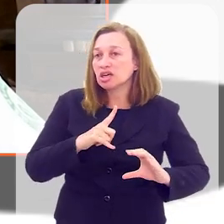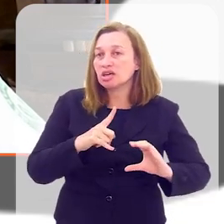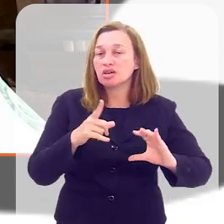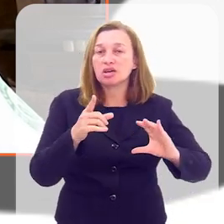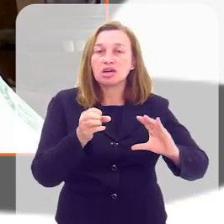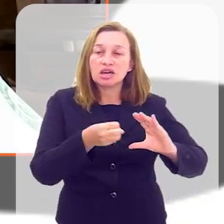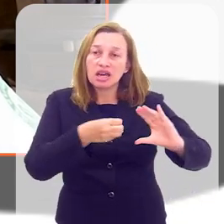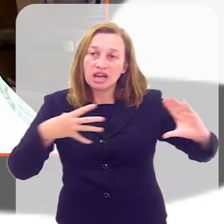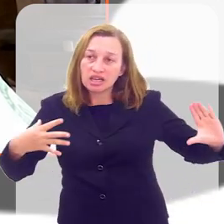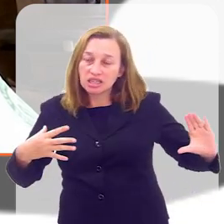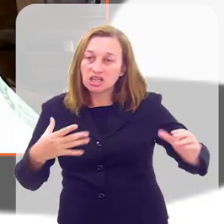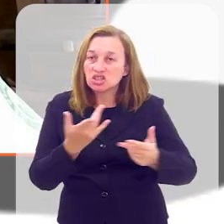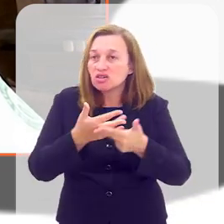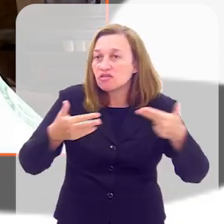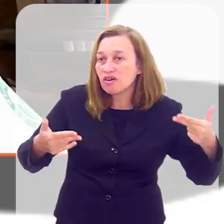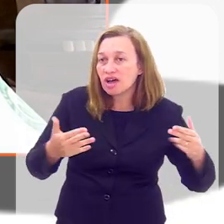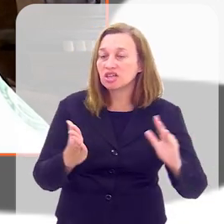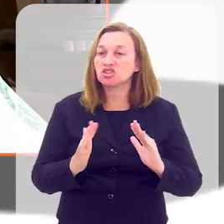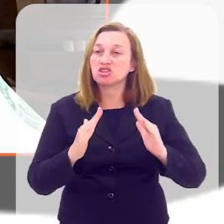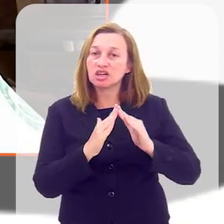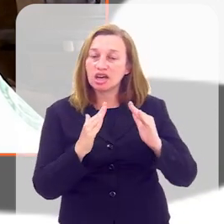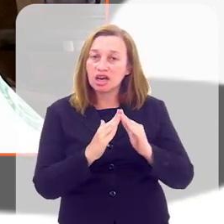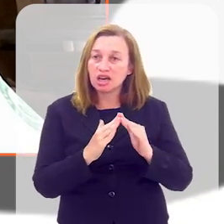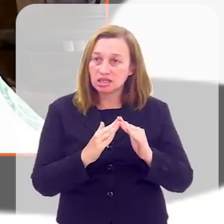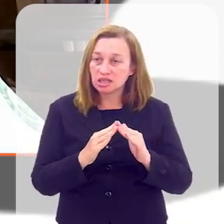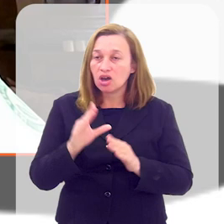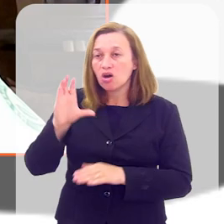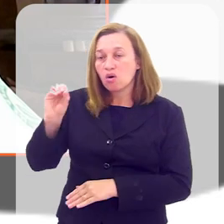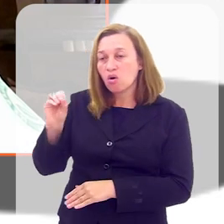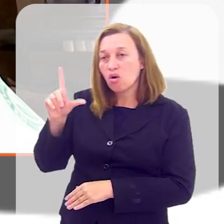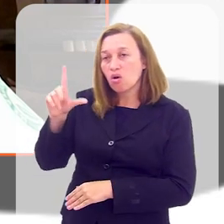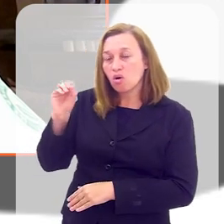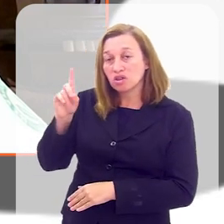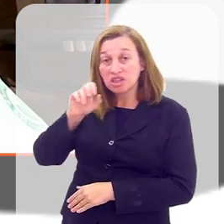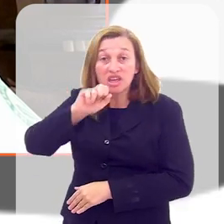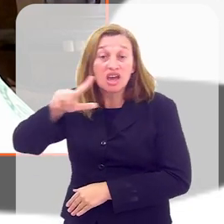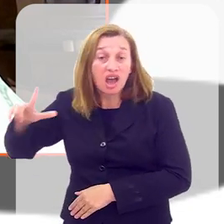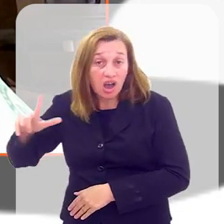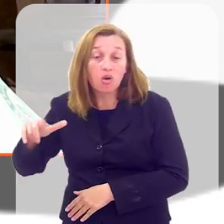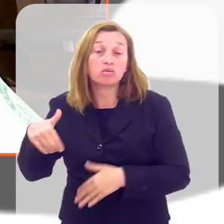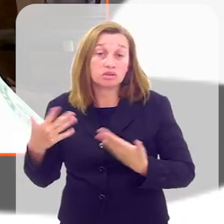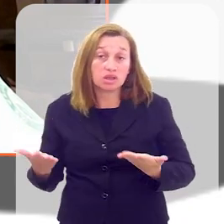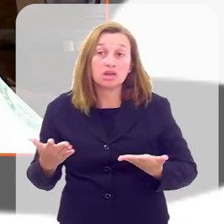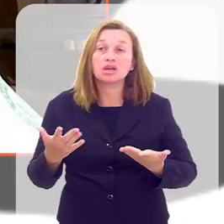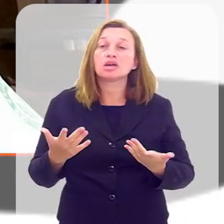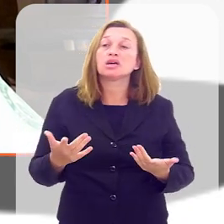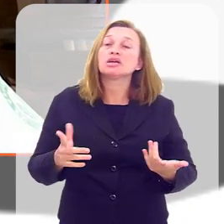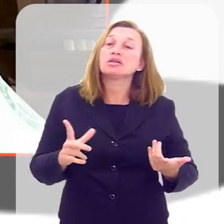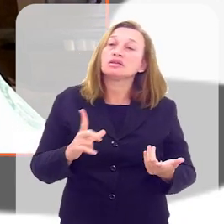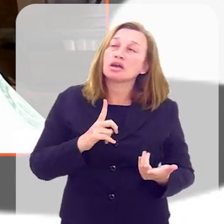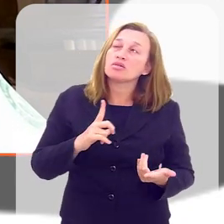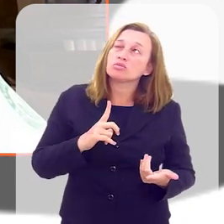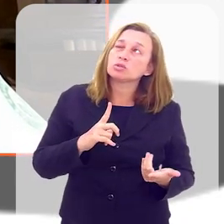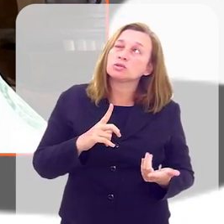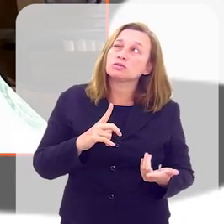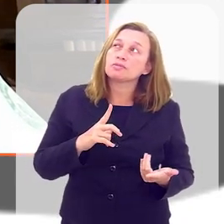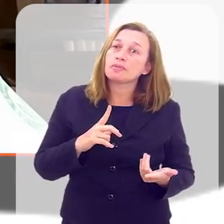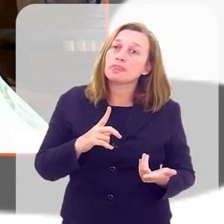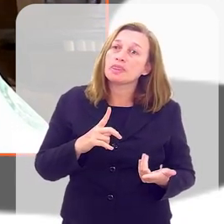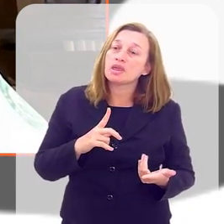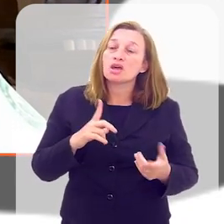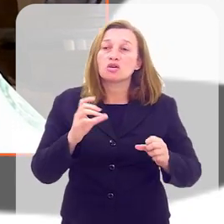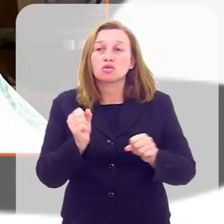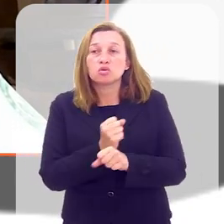nós temos casa aí com estilo Colonial americano e vinil Sider na fachada e